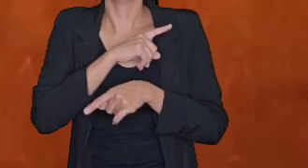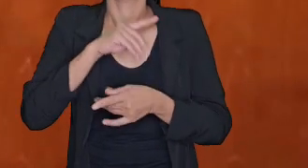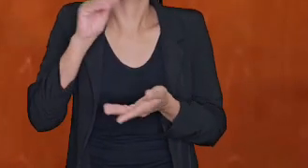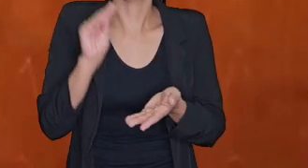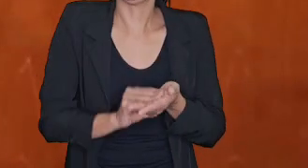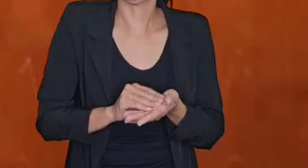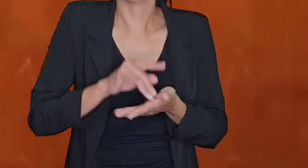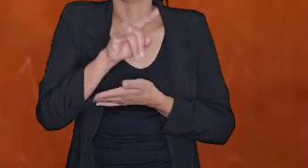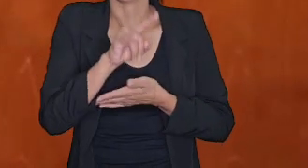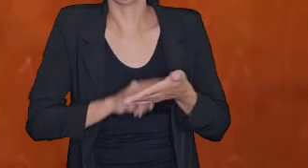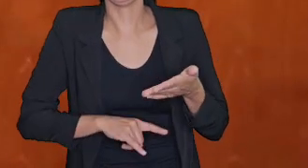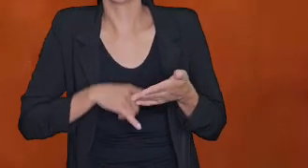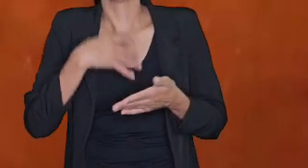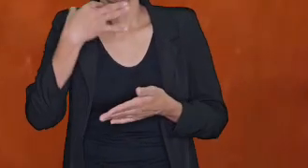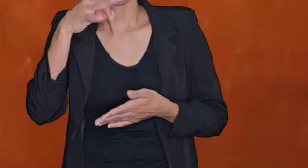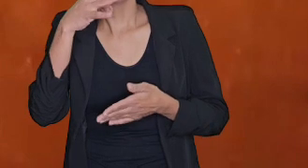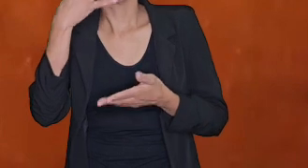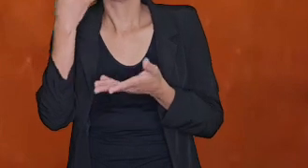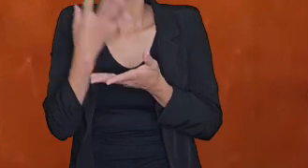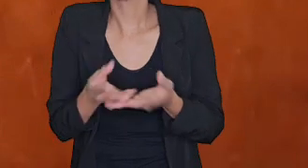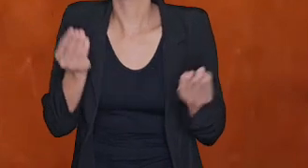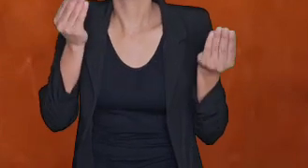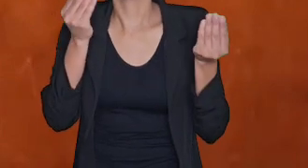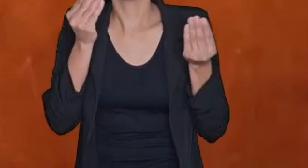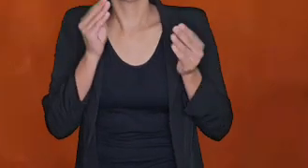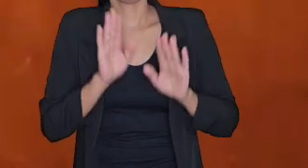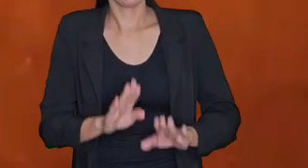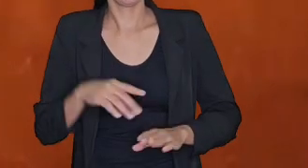faltava um documento, uma folha se perdeu.